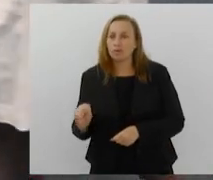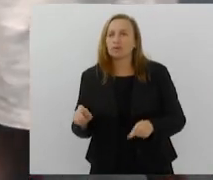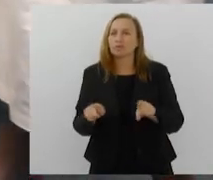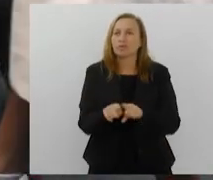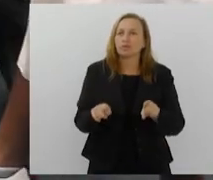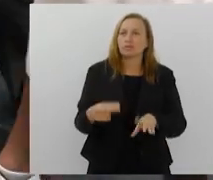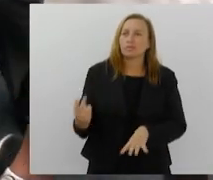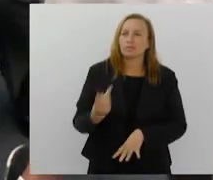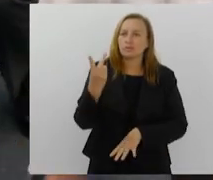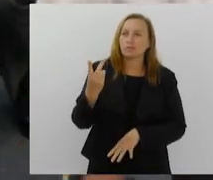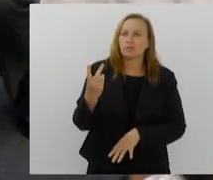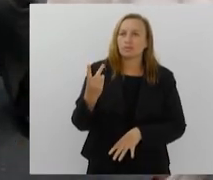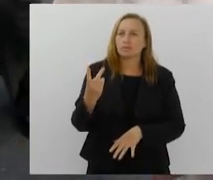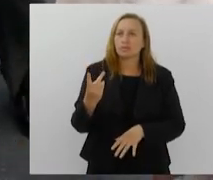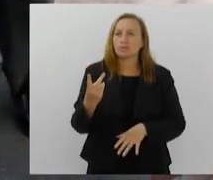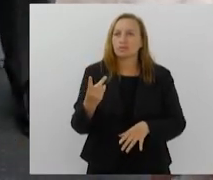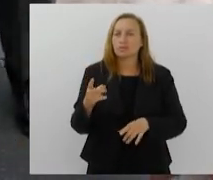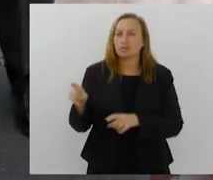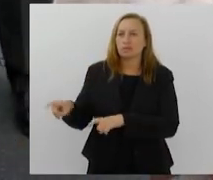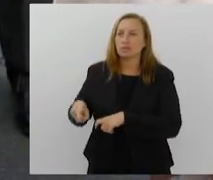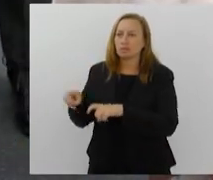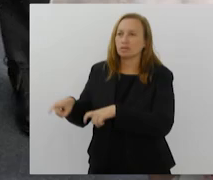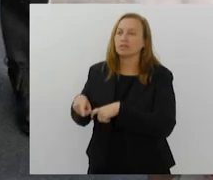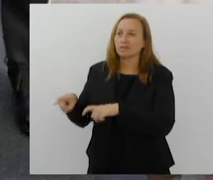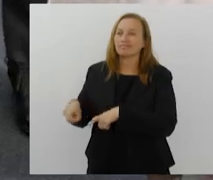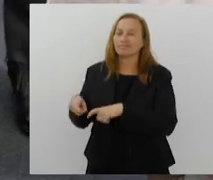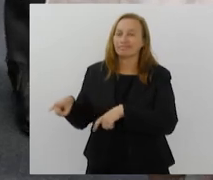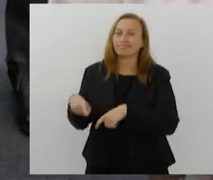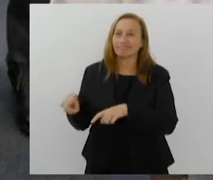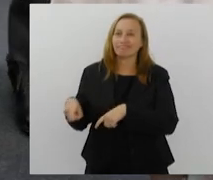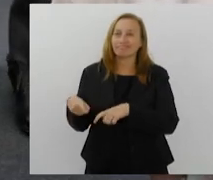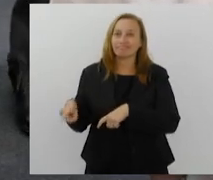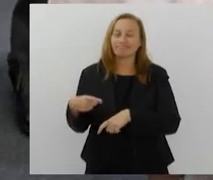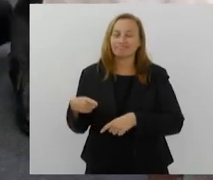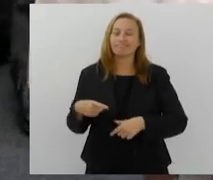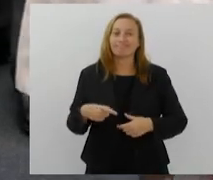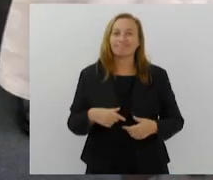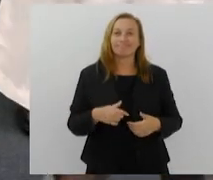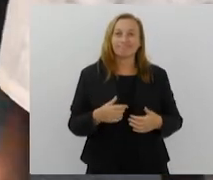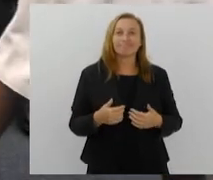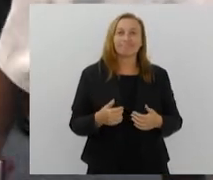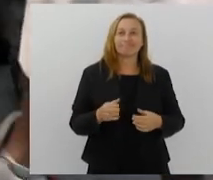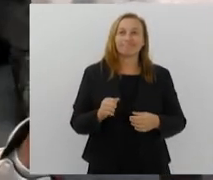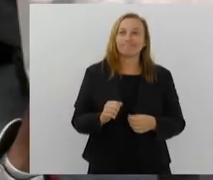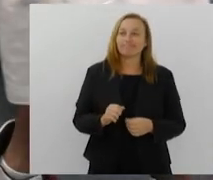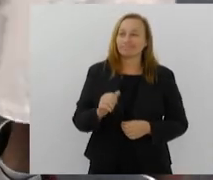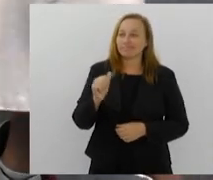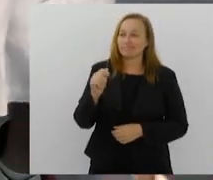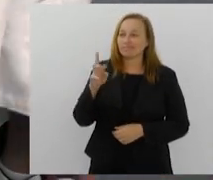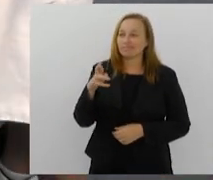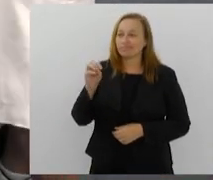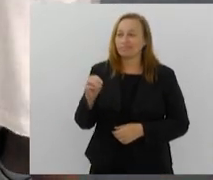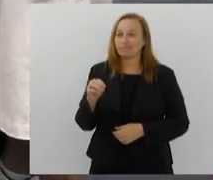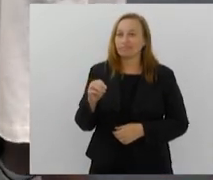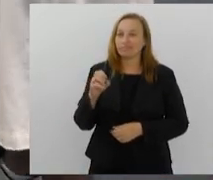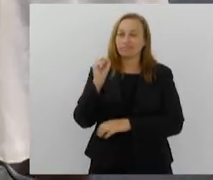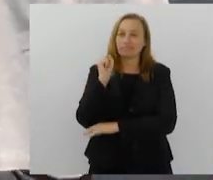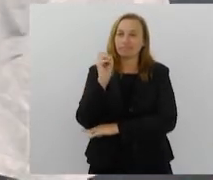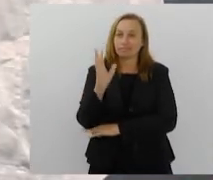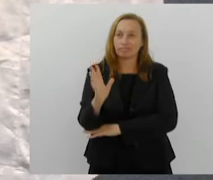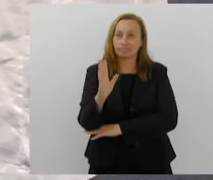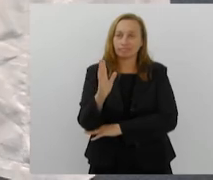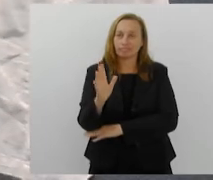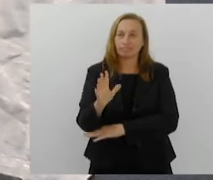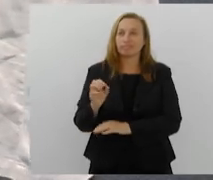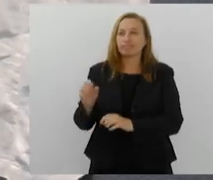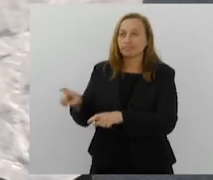da agricultura autóctone, que está diretamente ligada também à agroecologia, à agricultura familiar, que são um